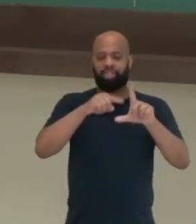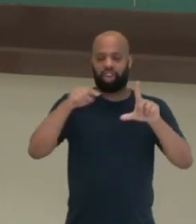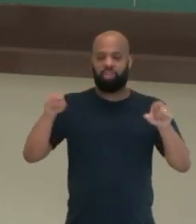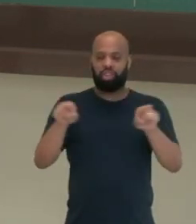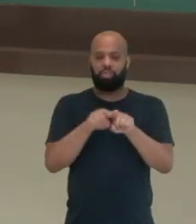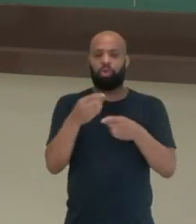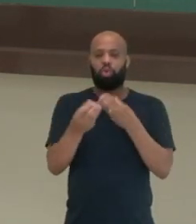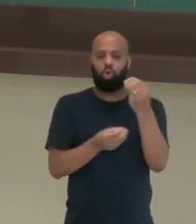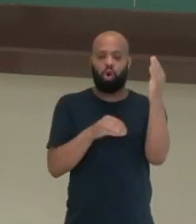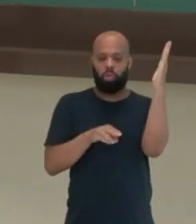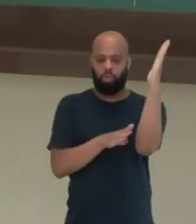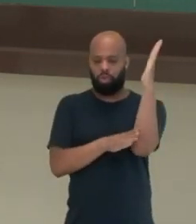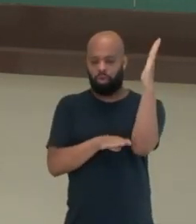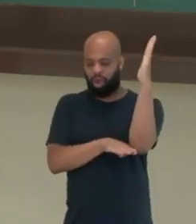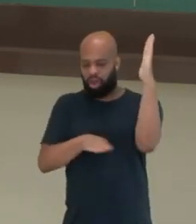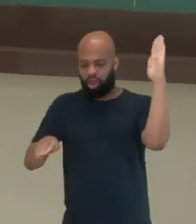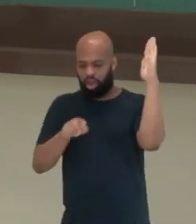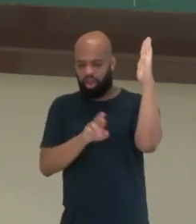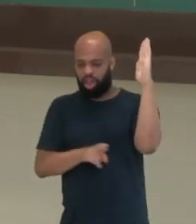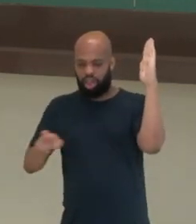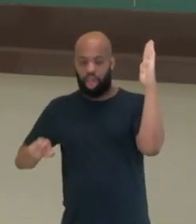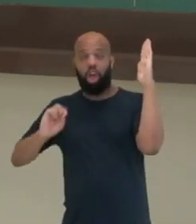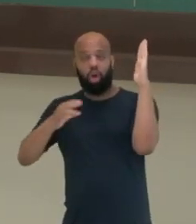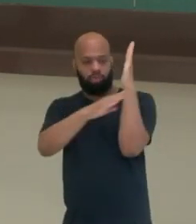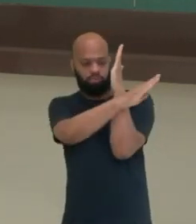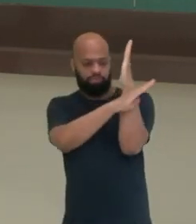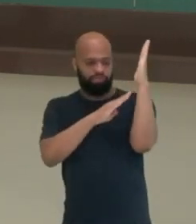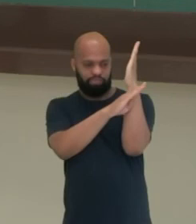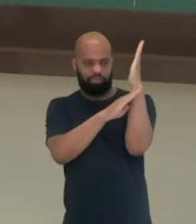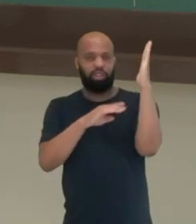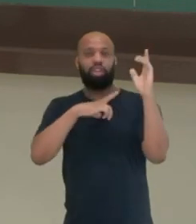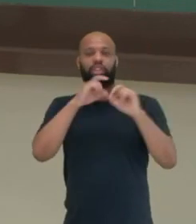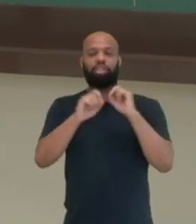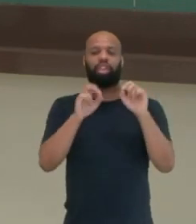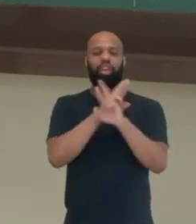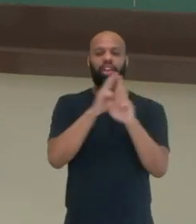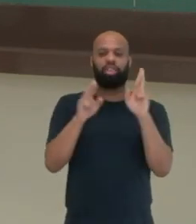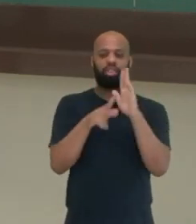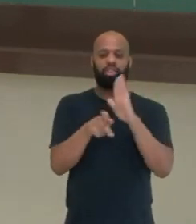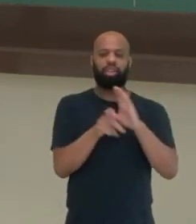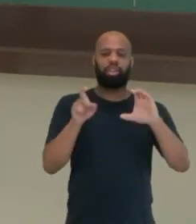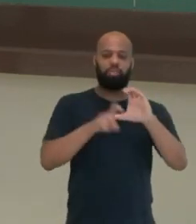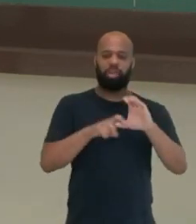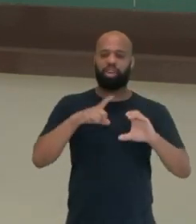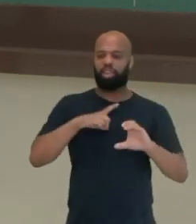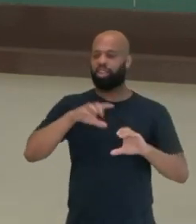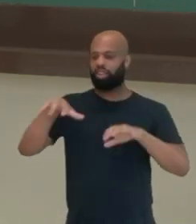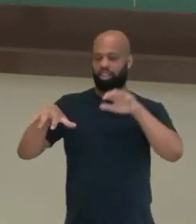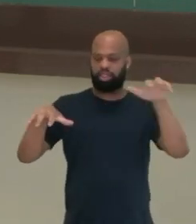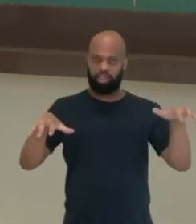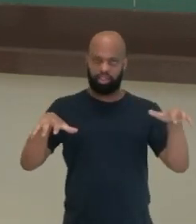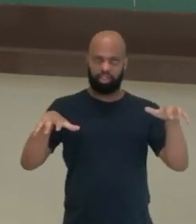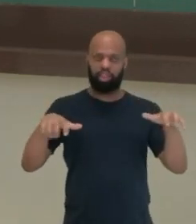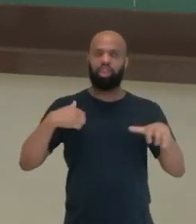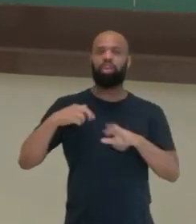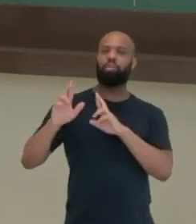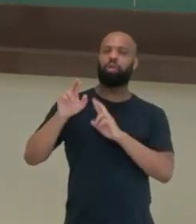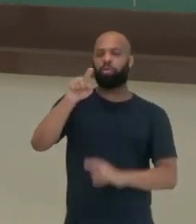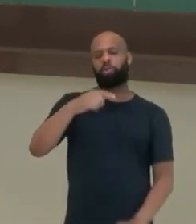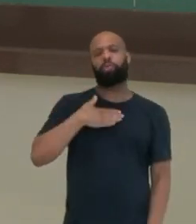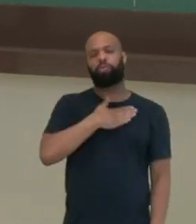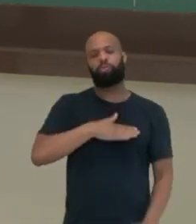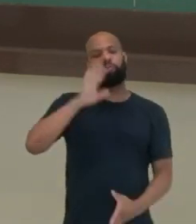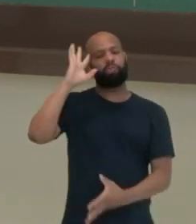o zero de função. Lembrando que função apresenta uma relação de dependência entre duas variáveis, ok? Espero